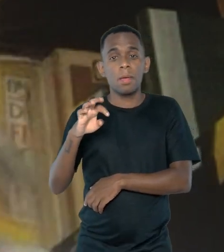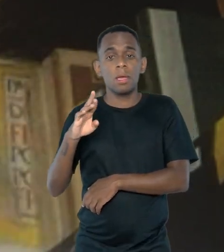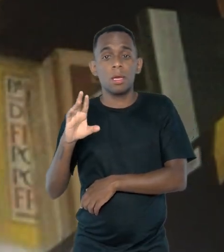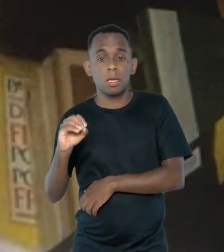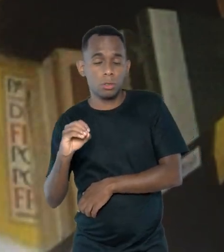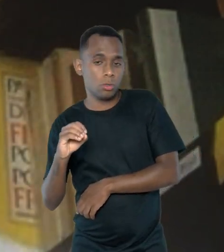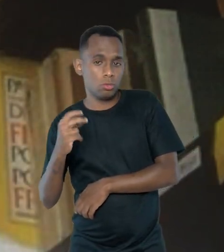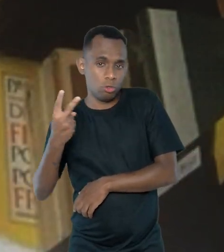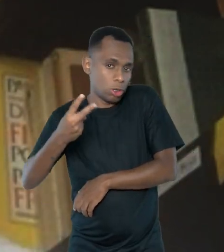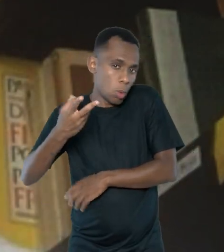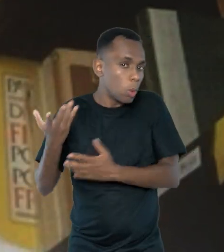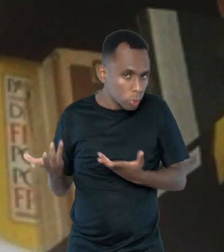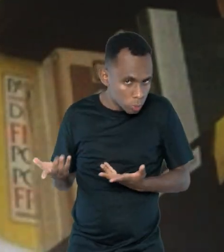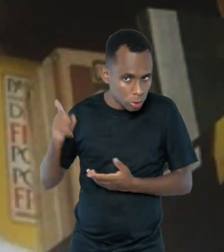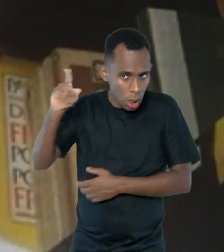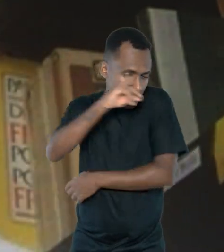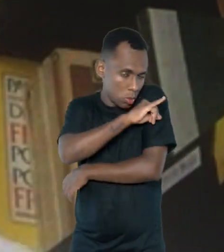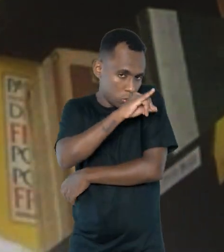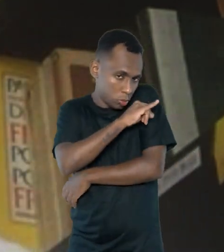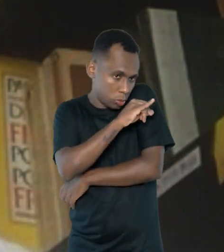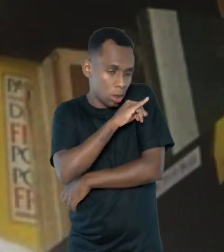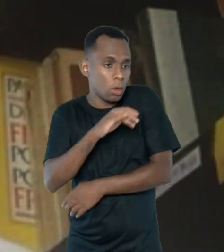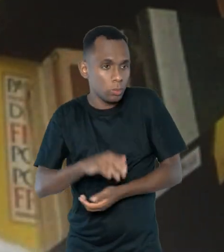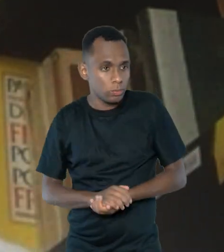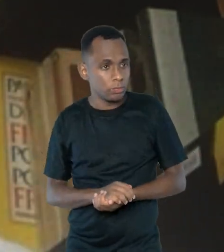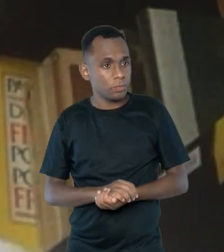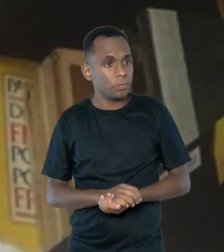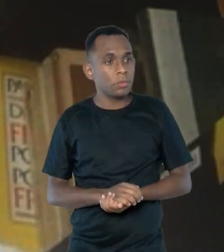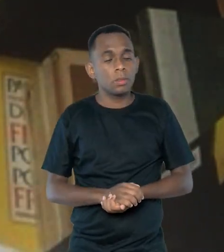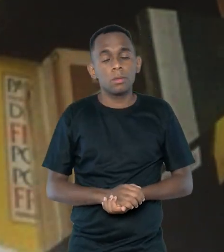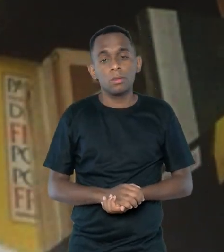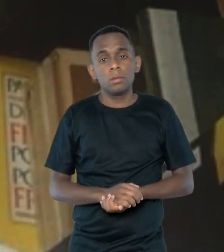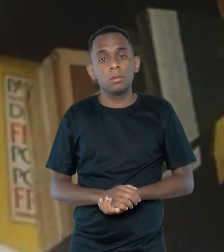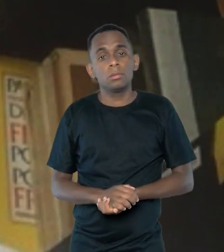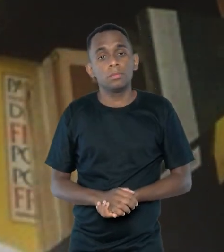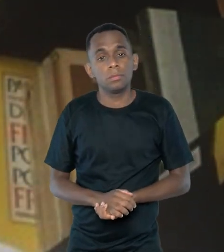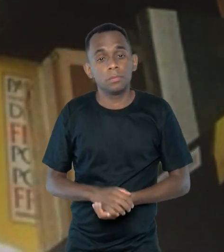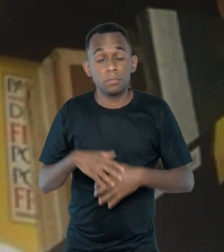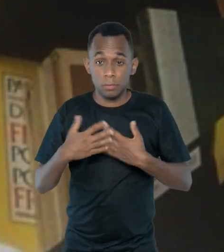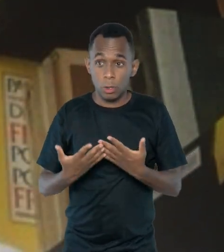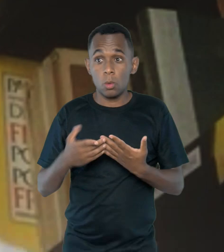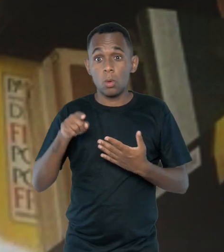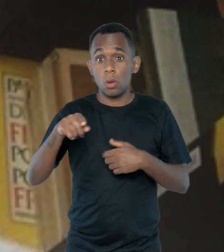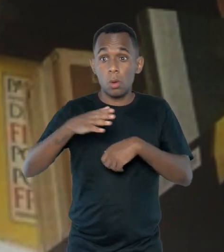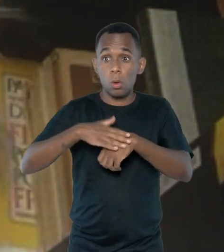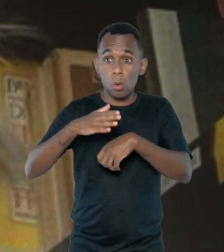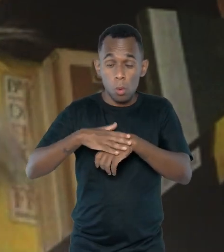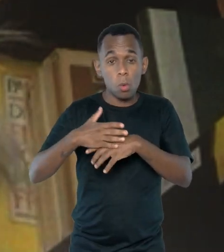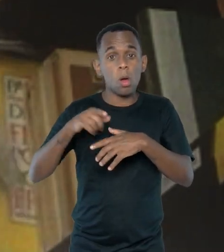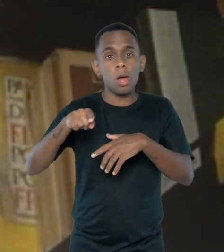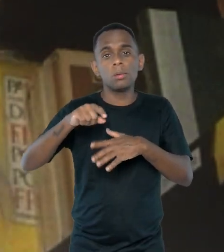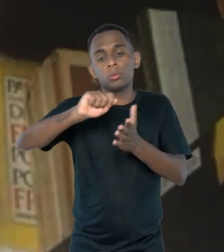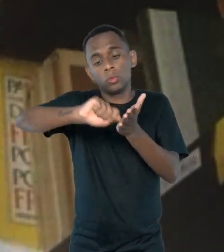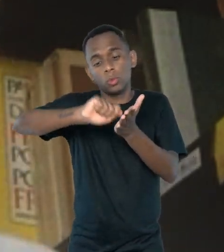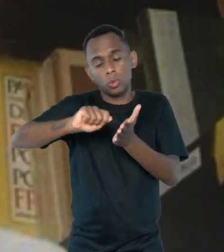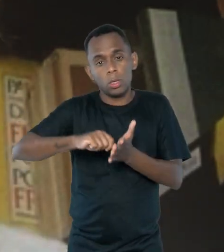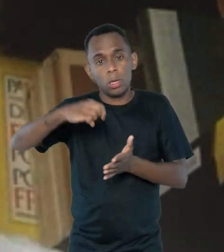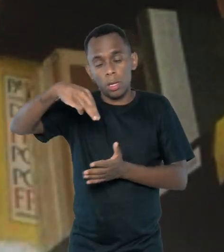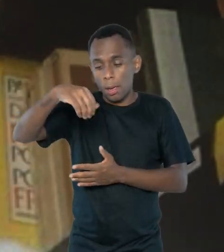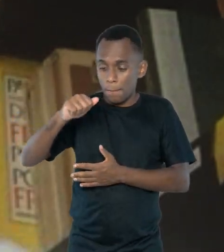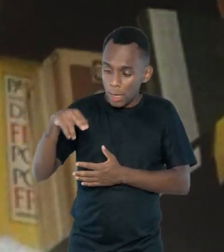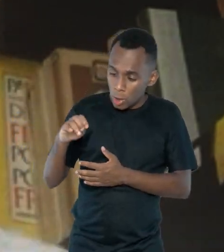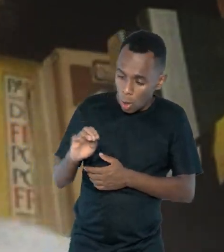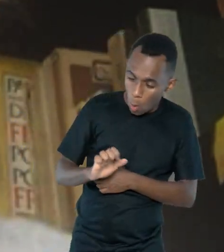no Rio de Janeiro. Os autores didáticos eram professores de Pedro II, e até o escritor Manuel